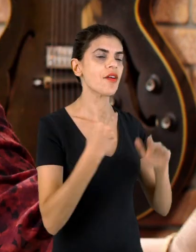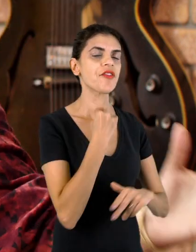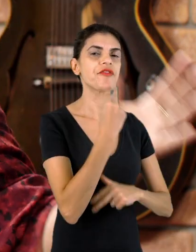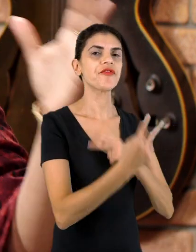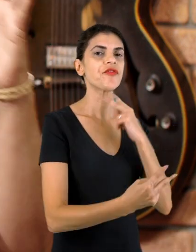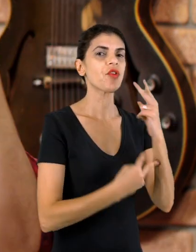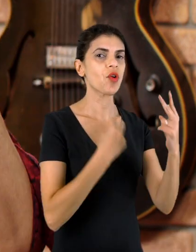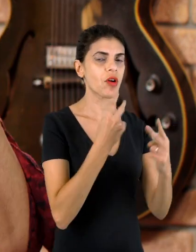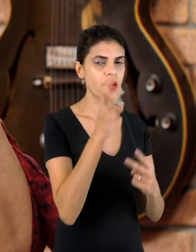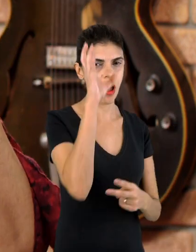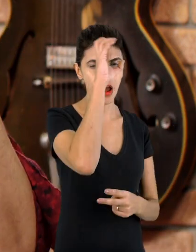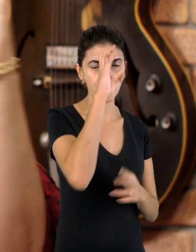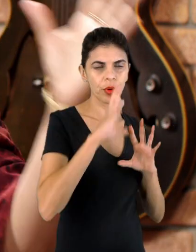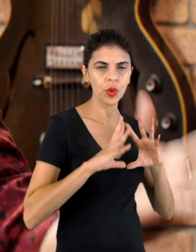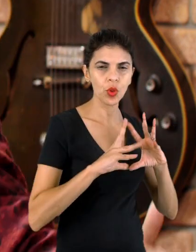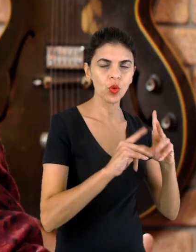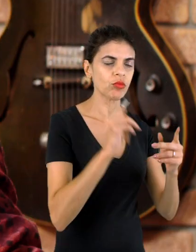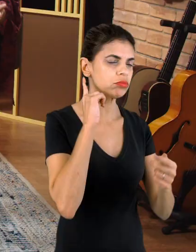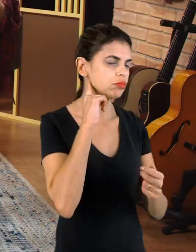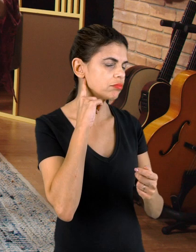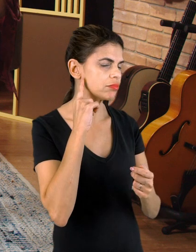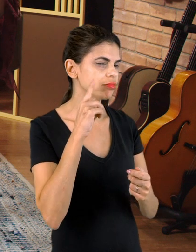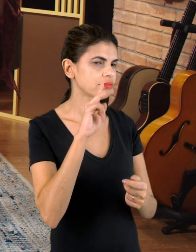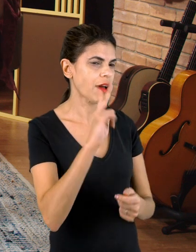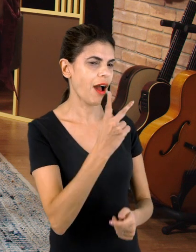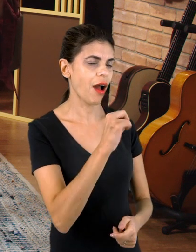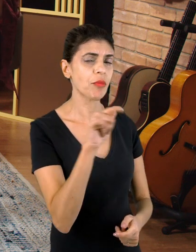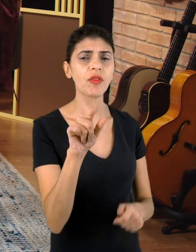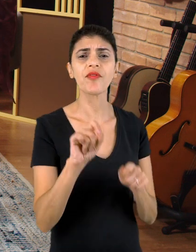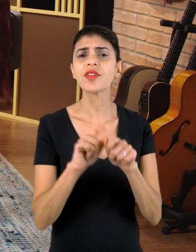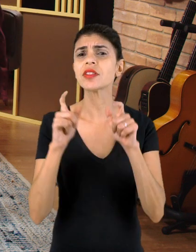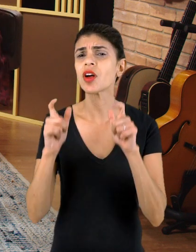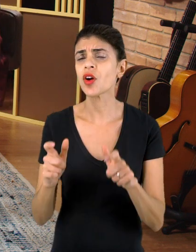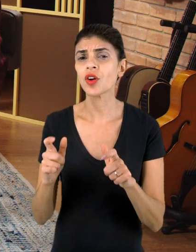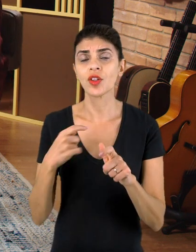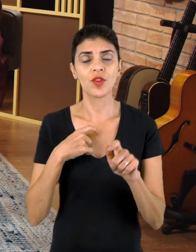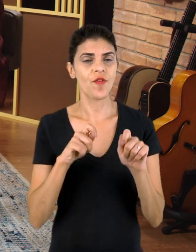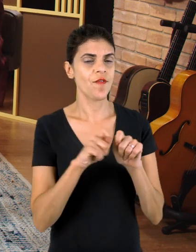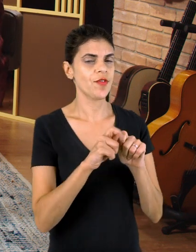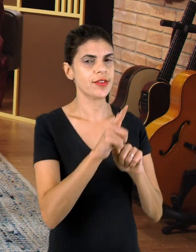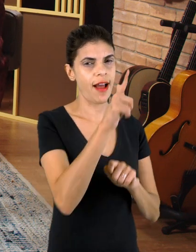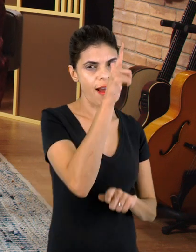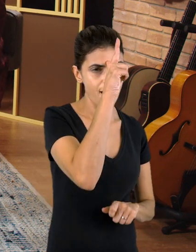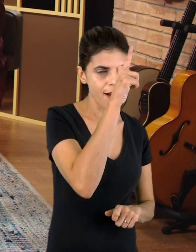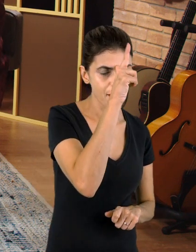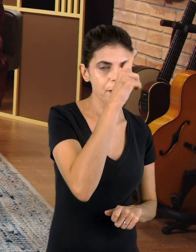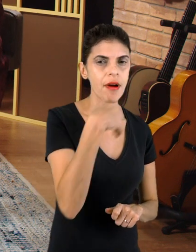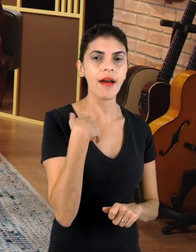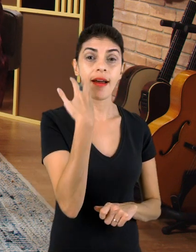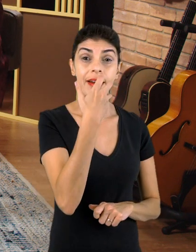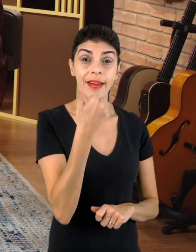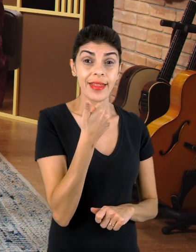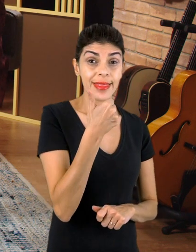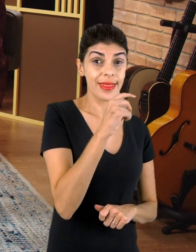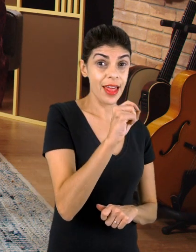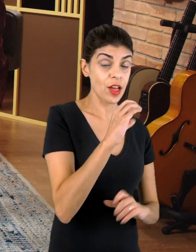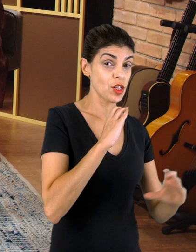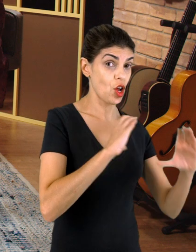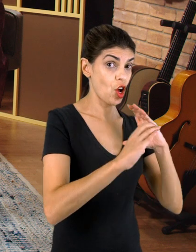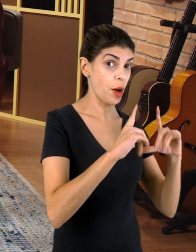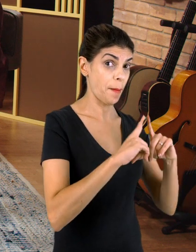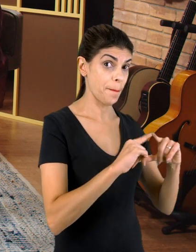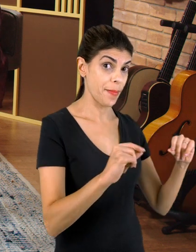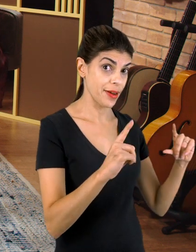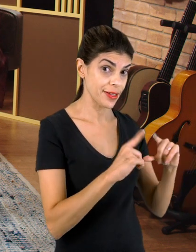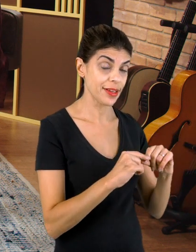vocal. Eu aprendi toda a parte harmônica. Você fez aonde, canto coral? Nossa, na Alemanha. Eu cantei em 10 corais em Brasília. Eu cantei